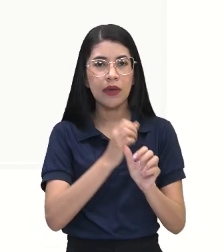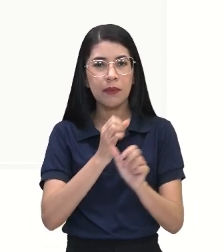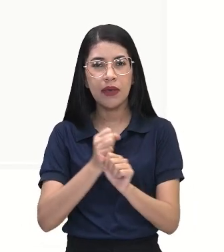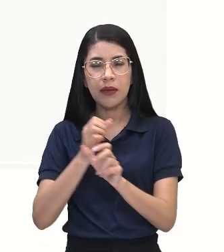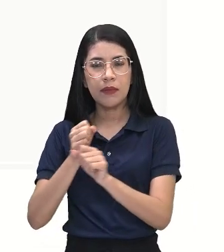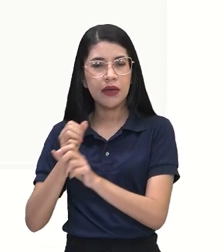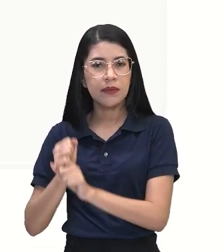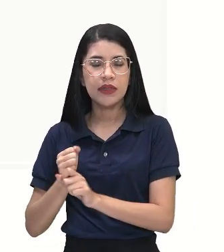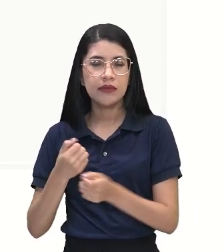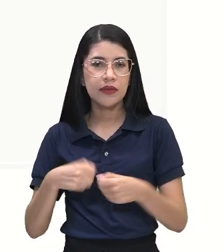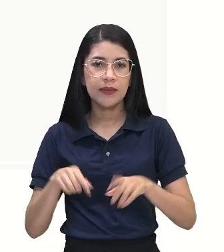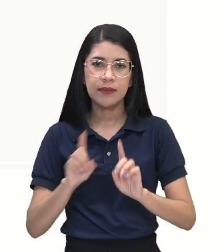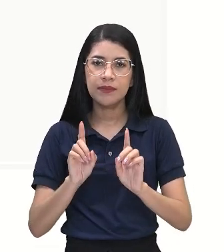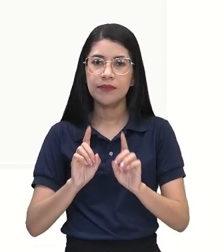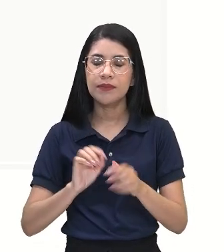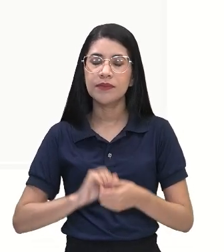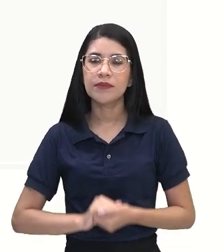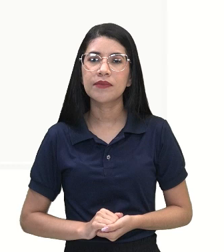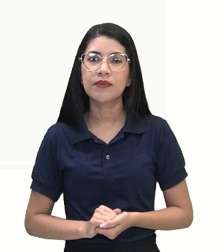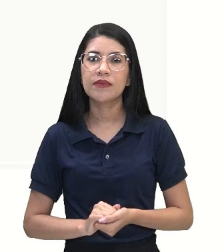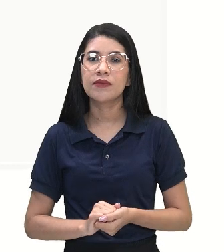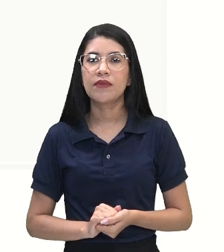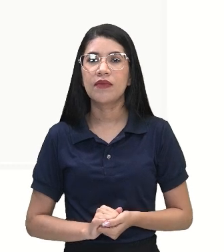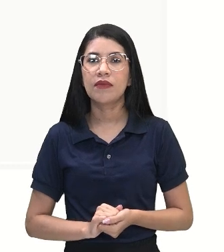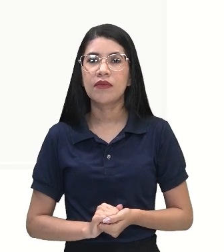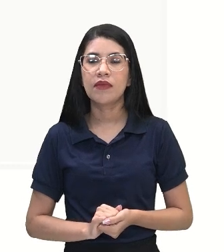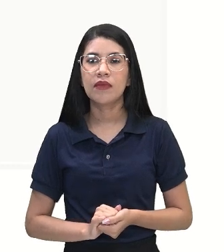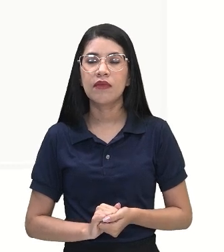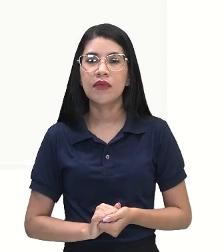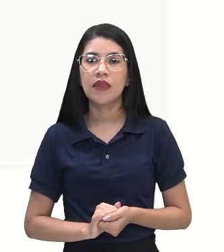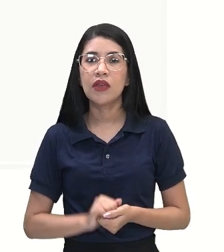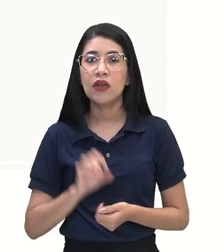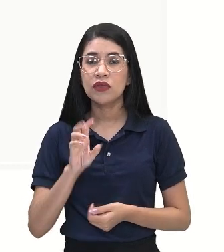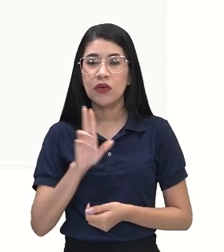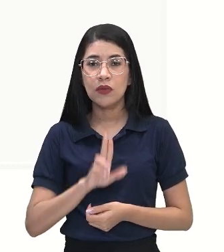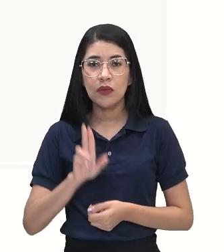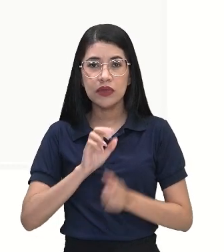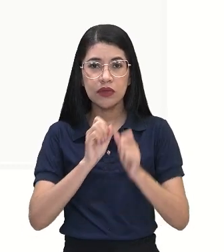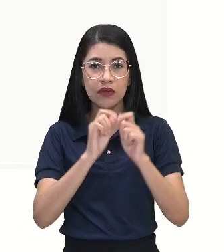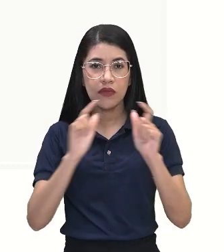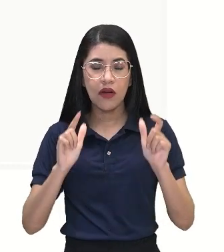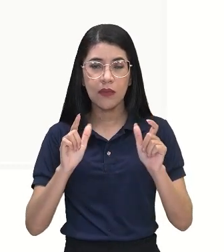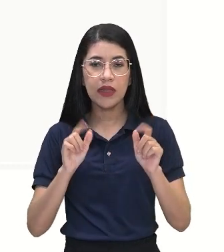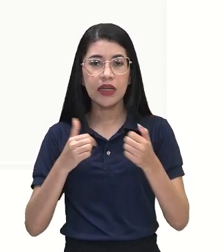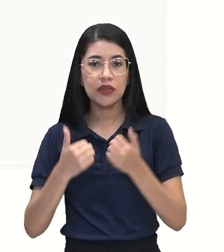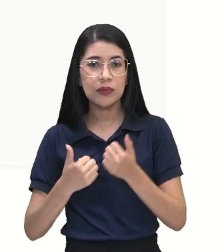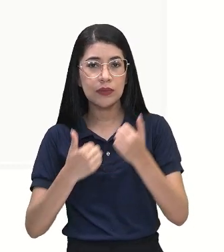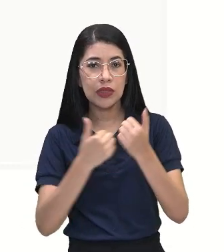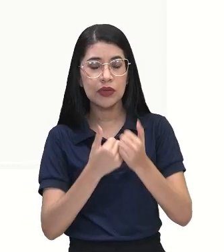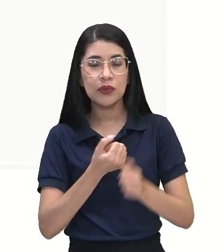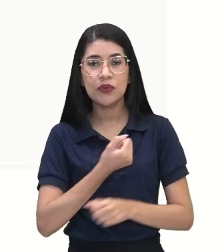tá? Eu vou apenas aplicar aqui, substituir os termos, que eu vou conseguir